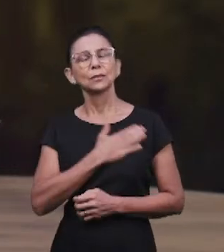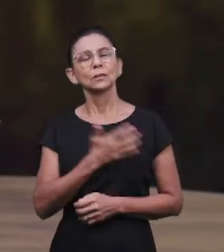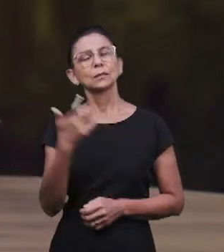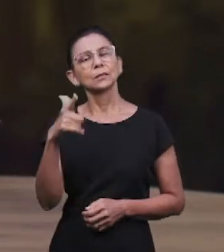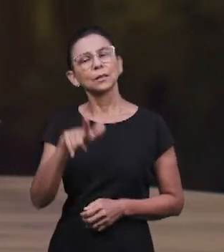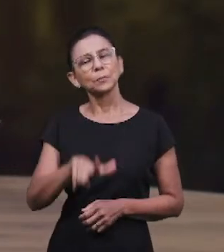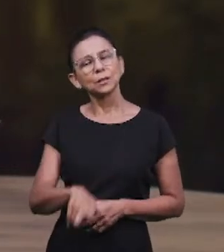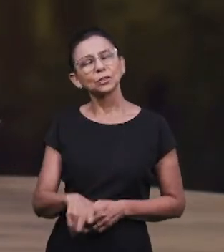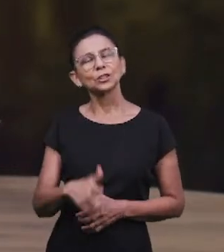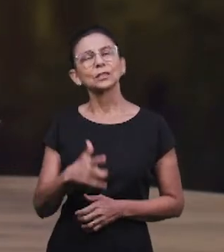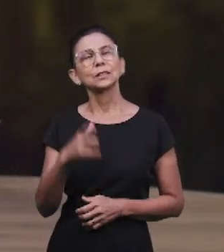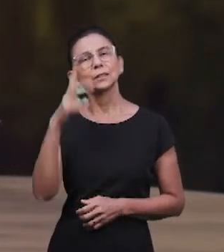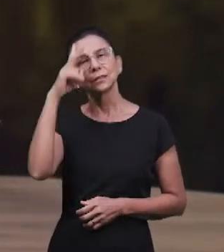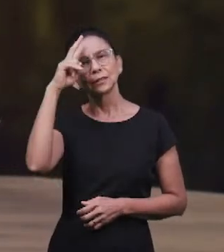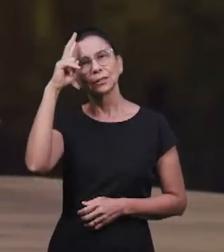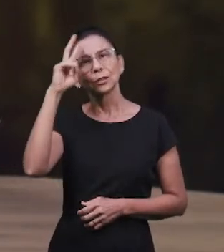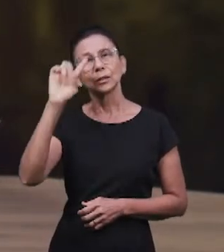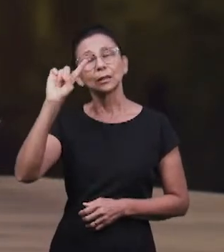a